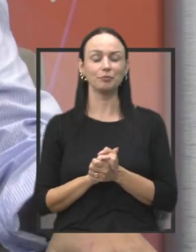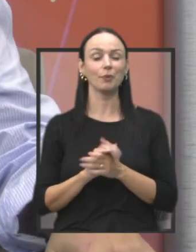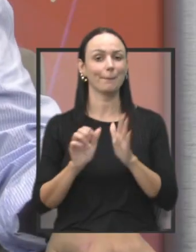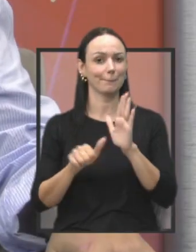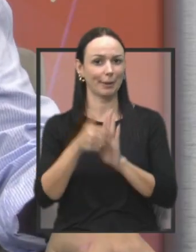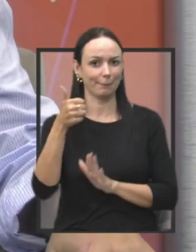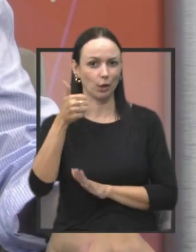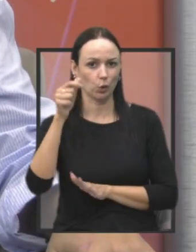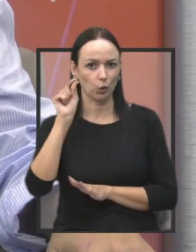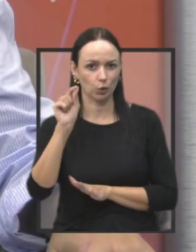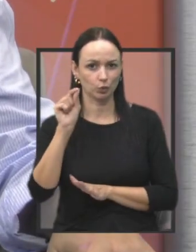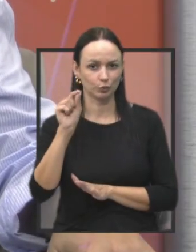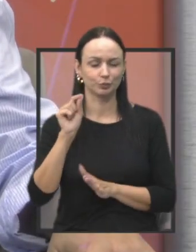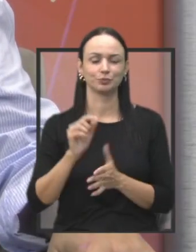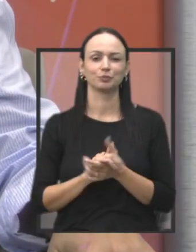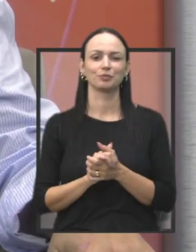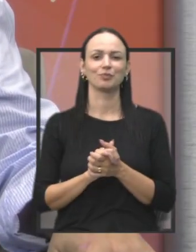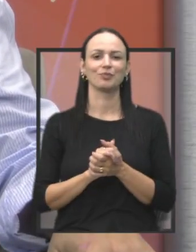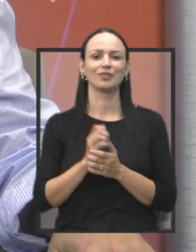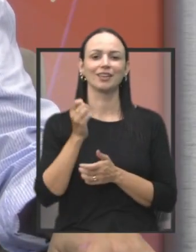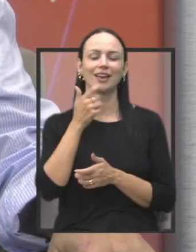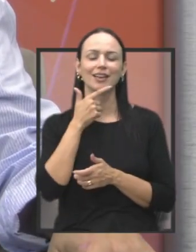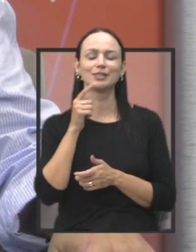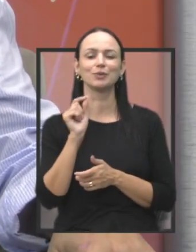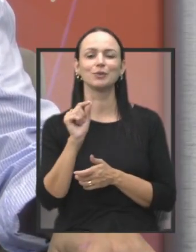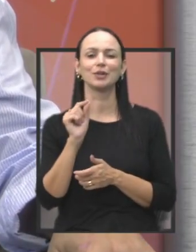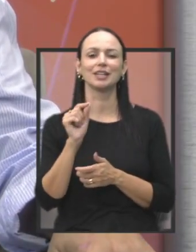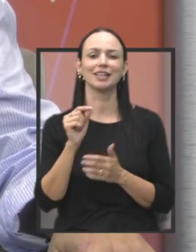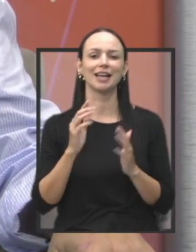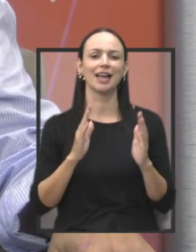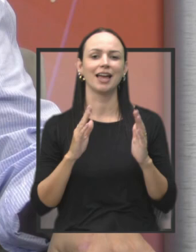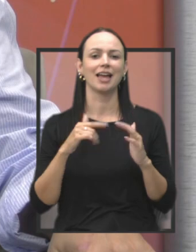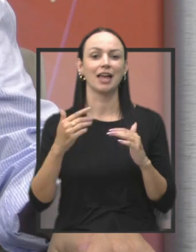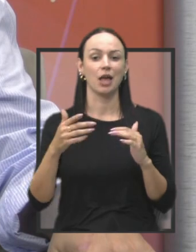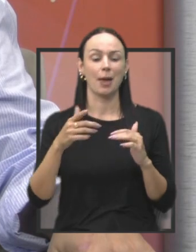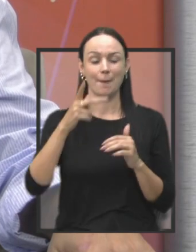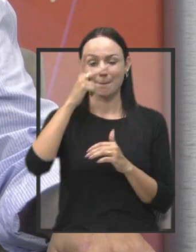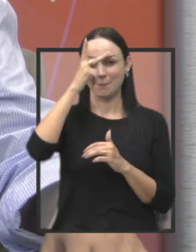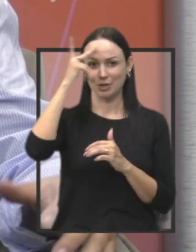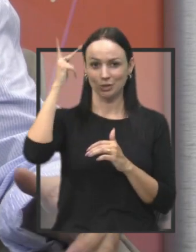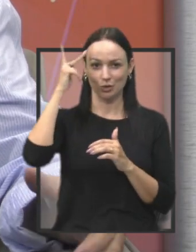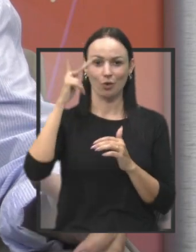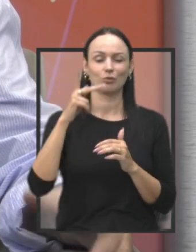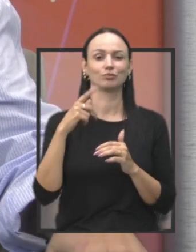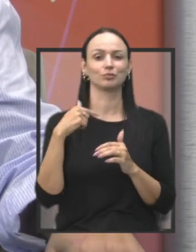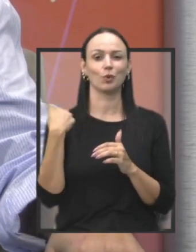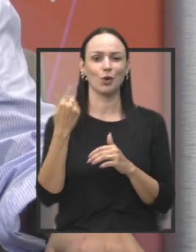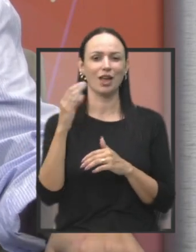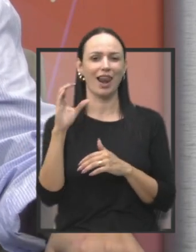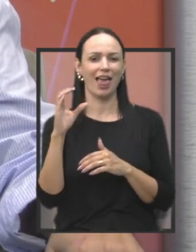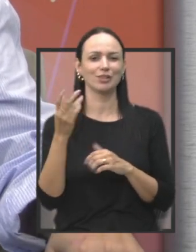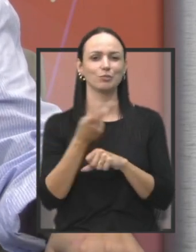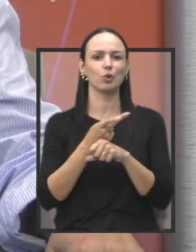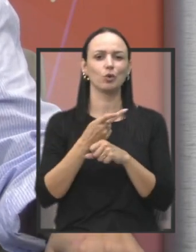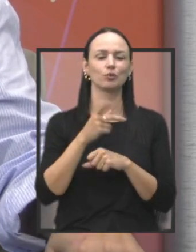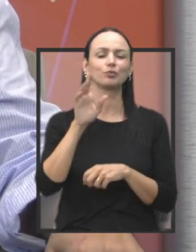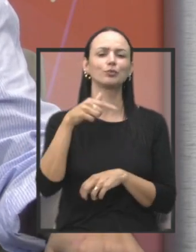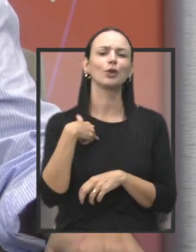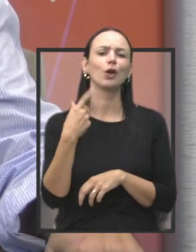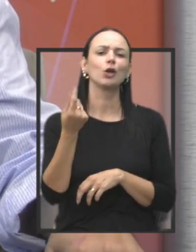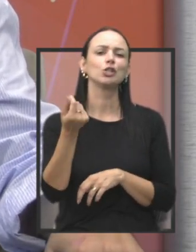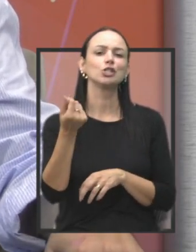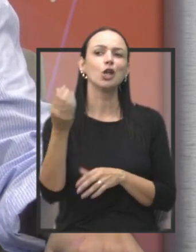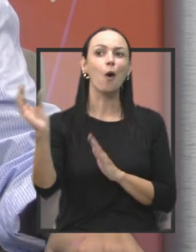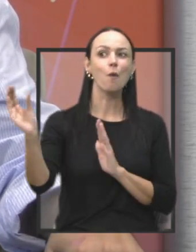assim, é engraçado nessa época quando o contribuinte os nossos clientes nos procuram e falam, quanto que será que eu vou